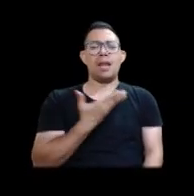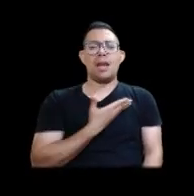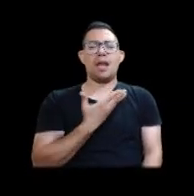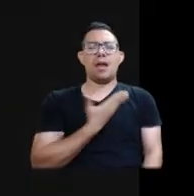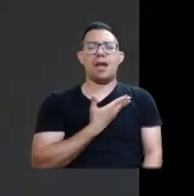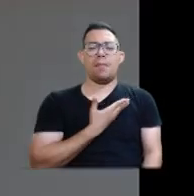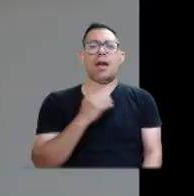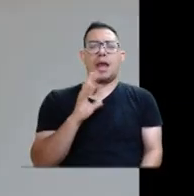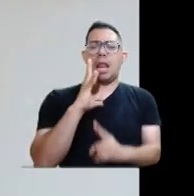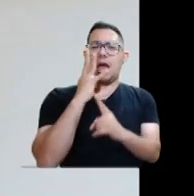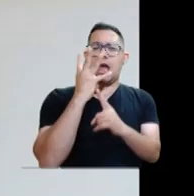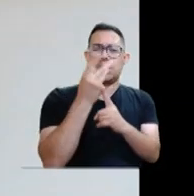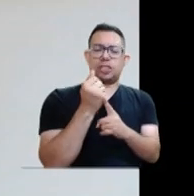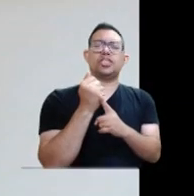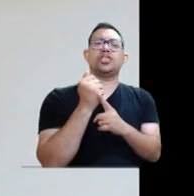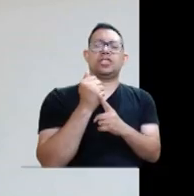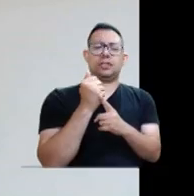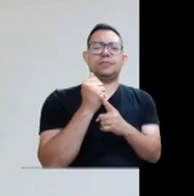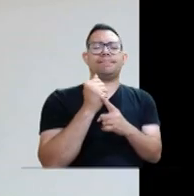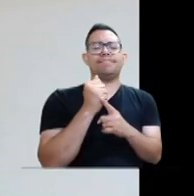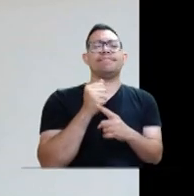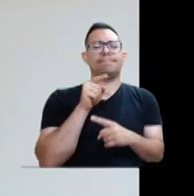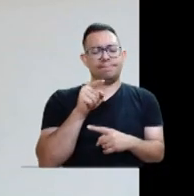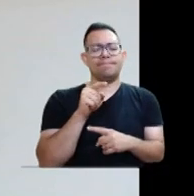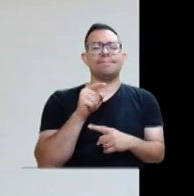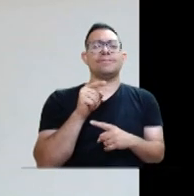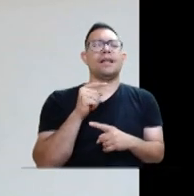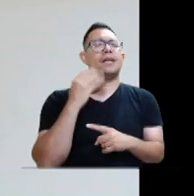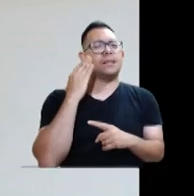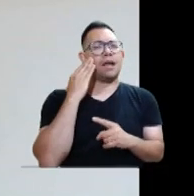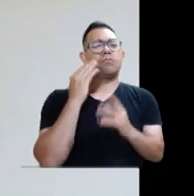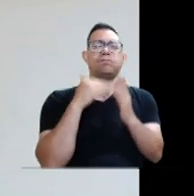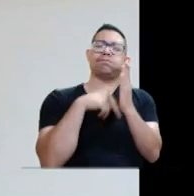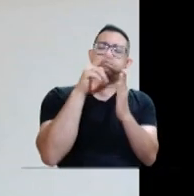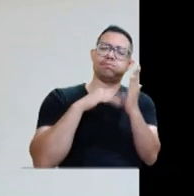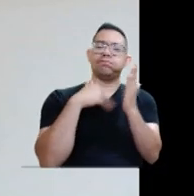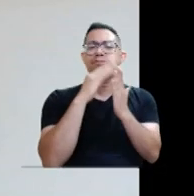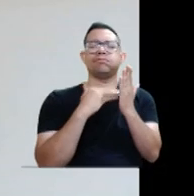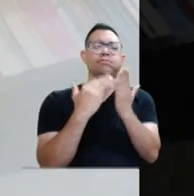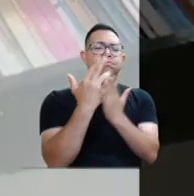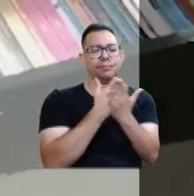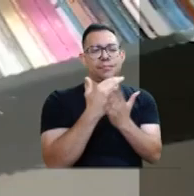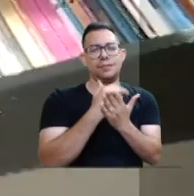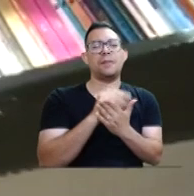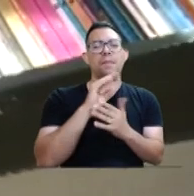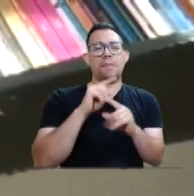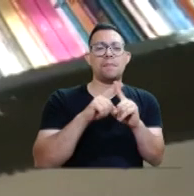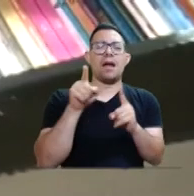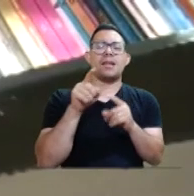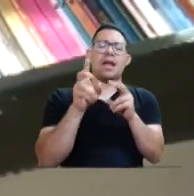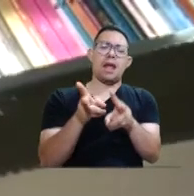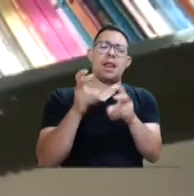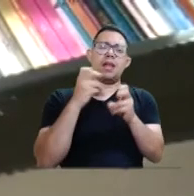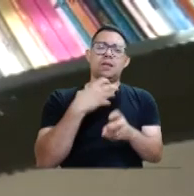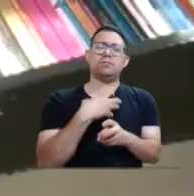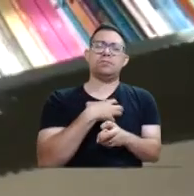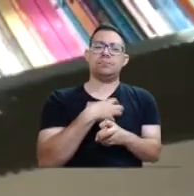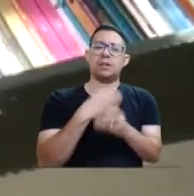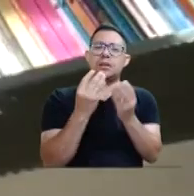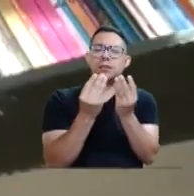longo dos anos minha amiga, ela é artista plástica. Eu acho que falar da Gramofone é, antes de tudo, falar do carisma e